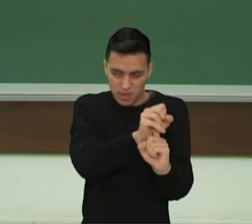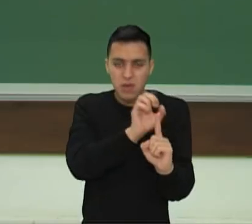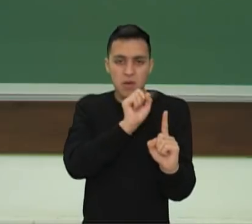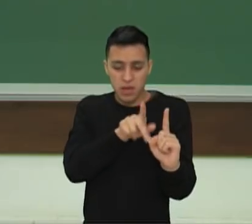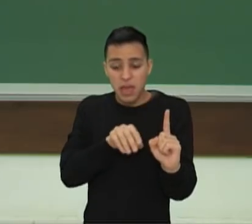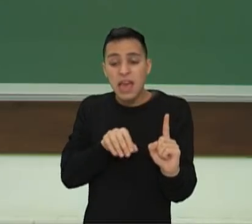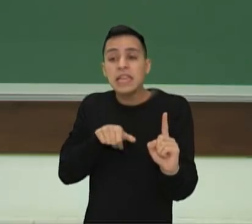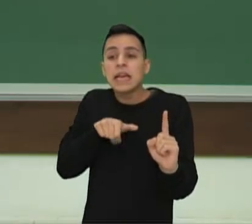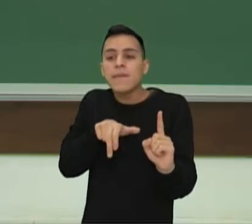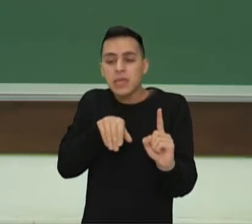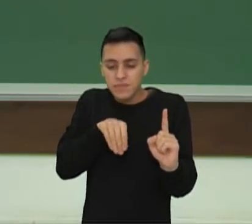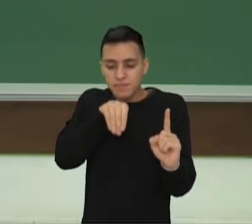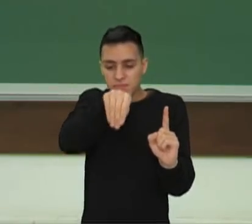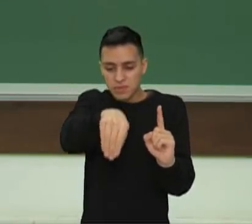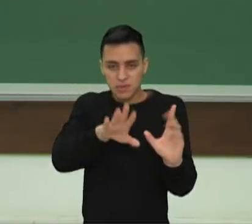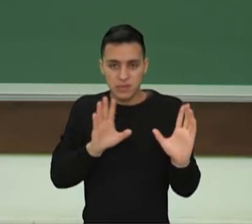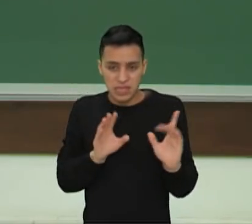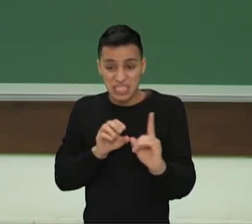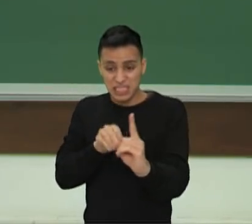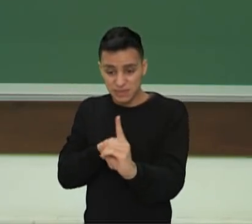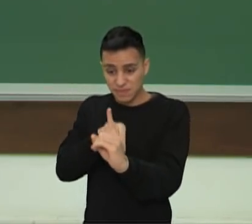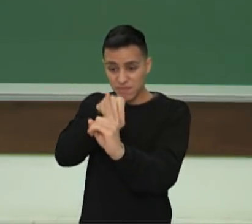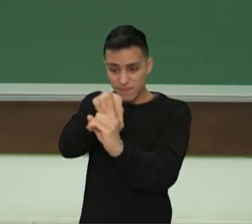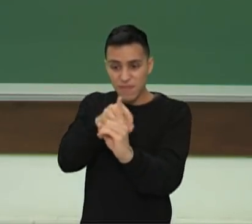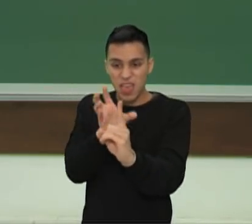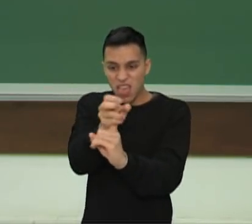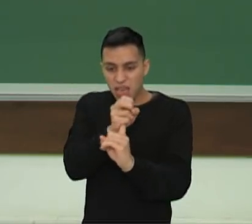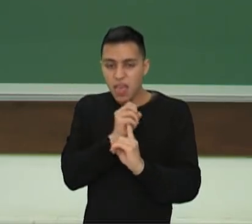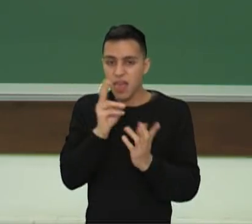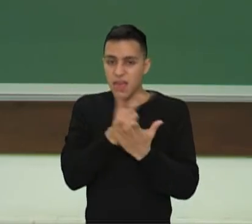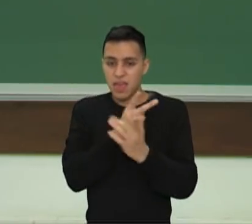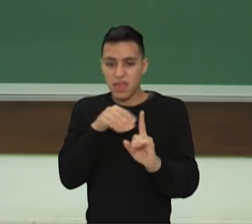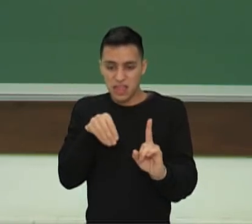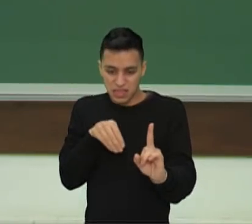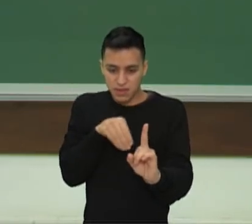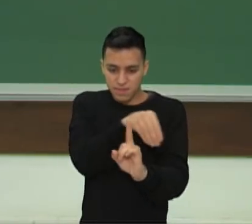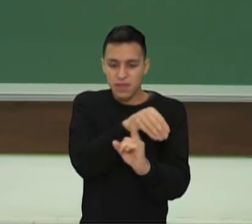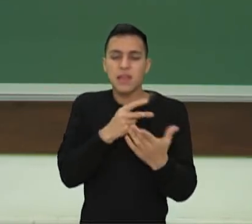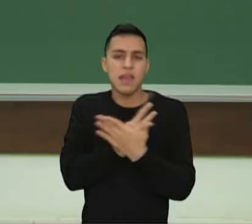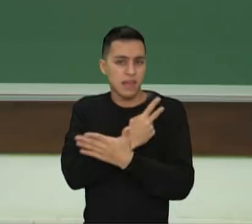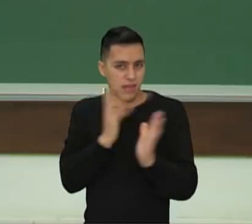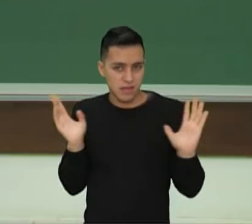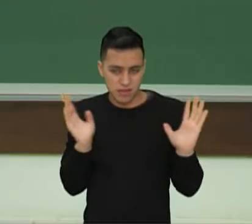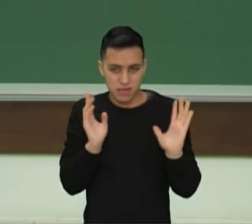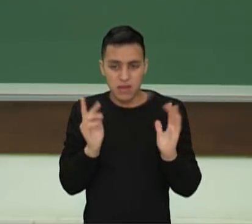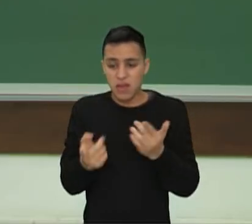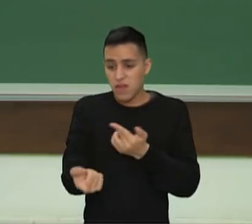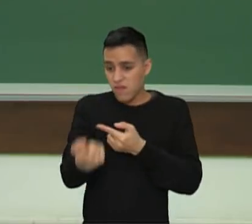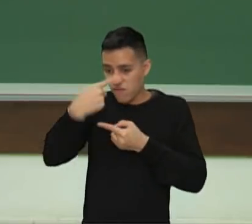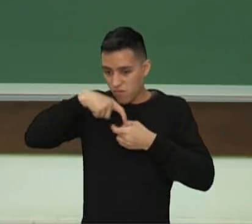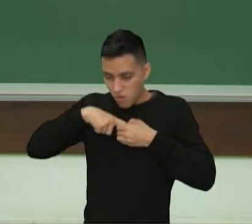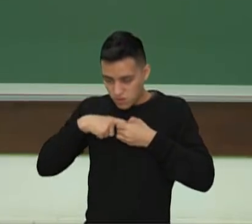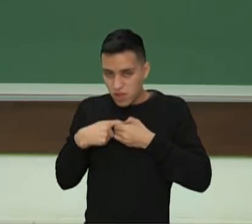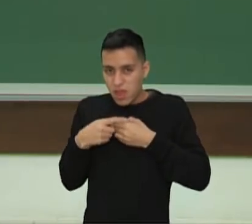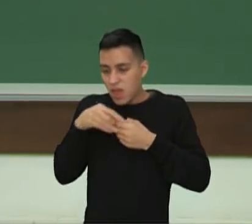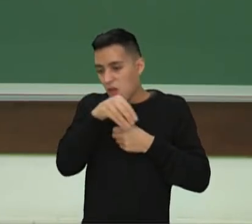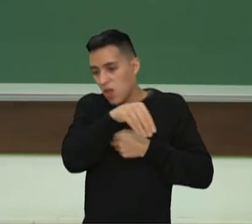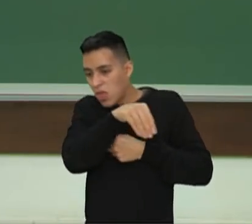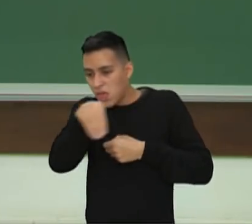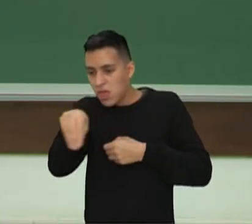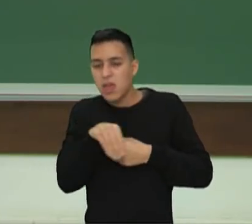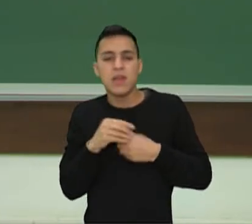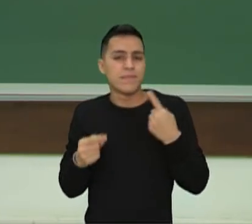ele capturou para frente, está errado. Ele caminhou na diagonal, está errado. Ele voltou ou foi para a